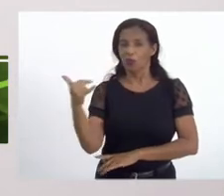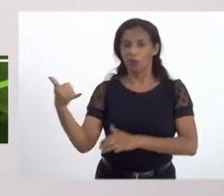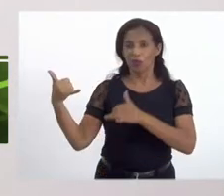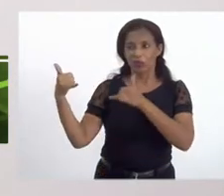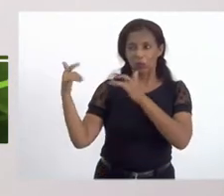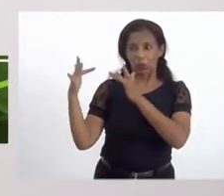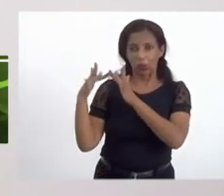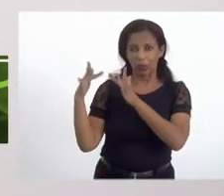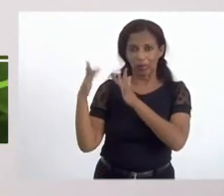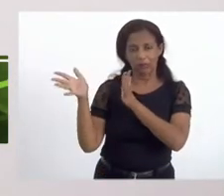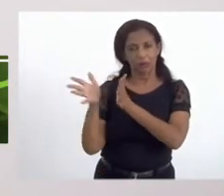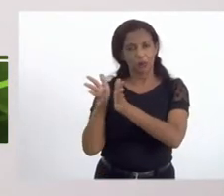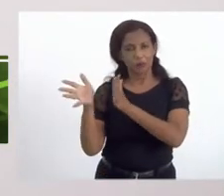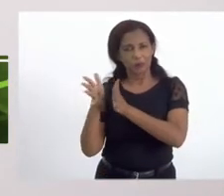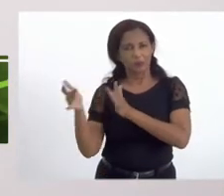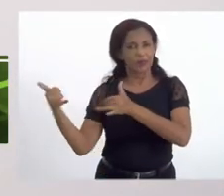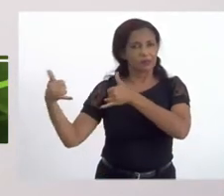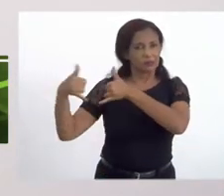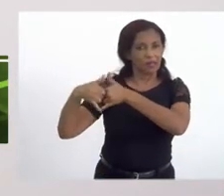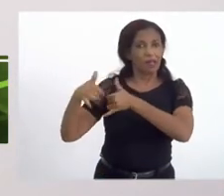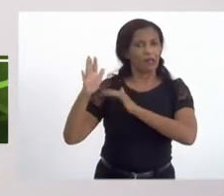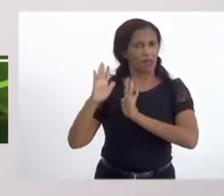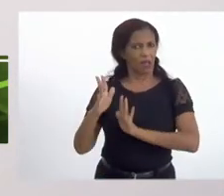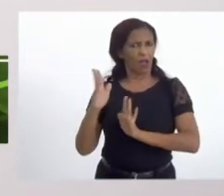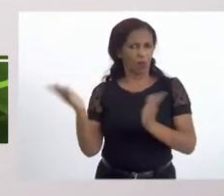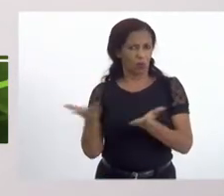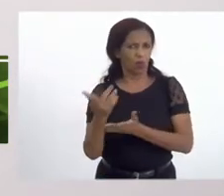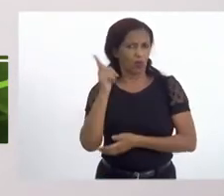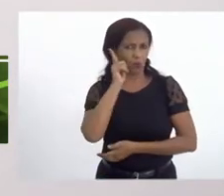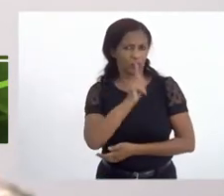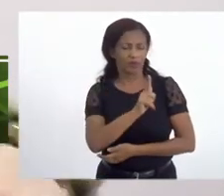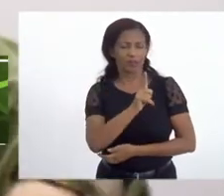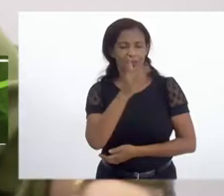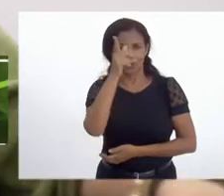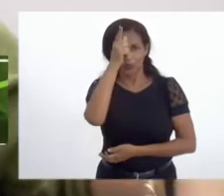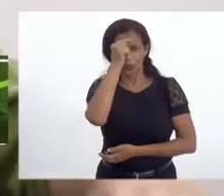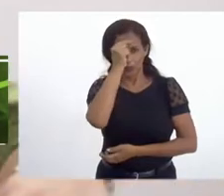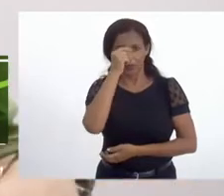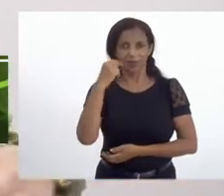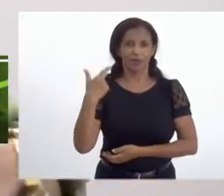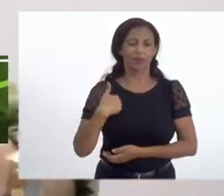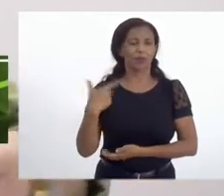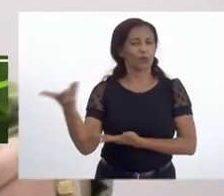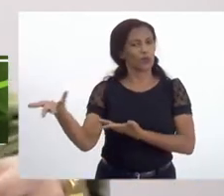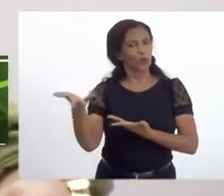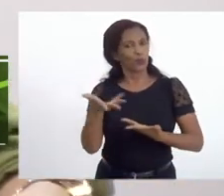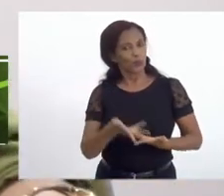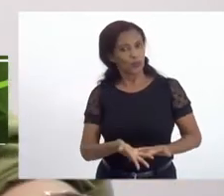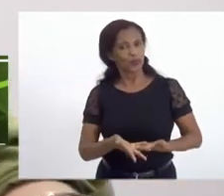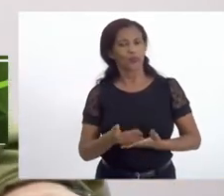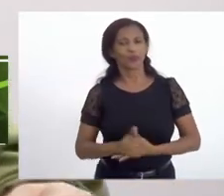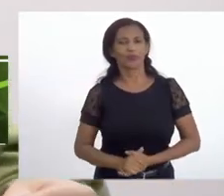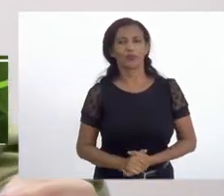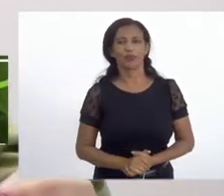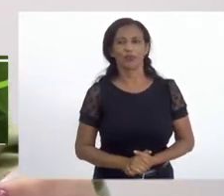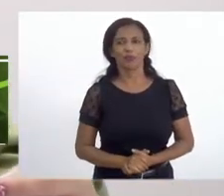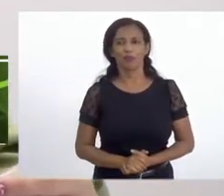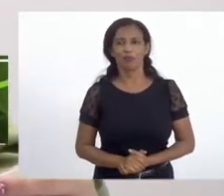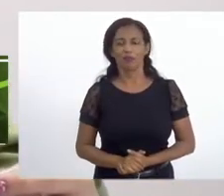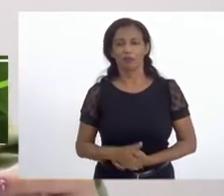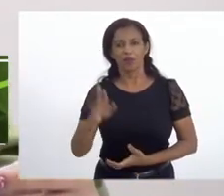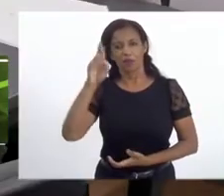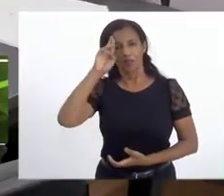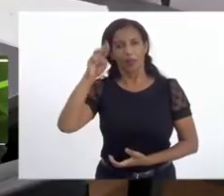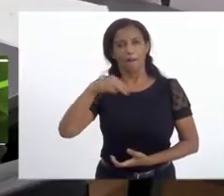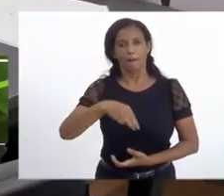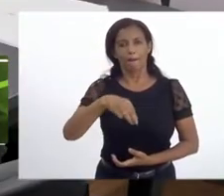conseguindo o acesso, mas eu fui informada que agora conseguiu. E eu gostaria de chamar o senhor